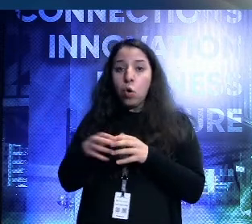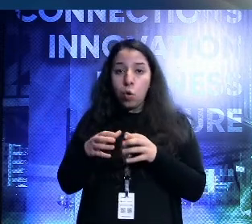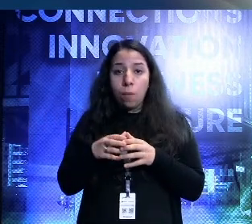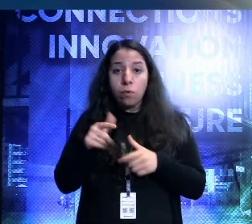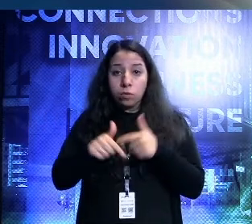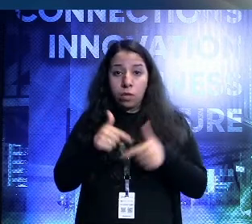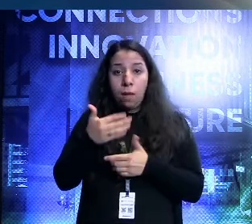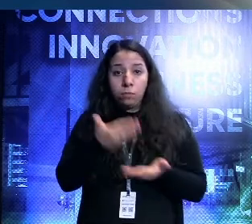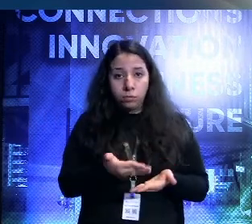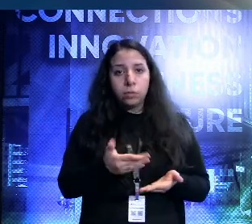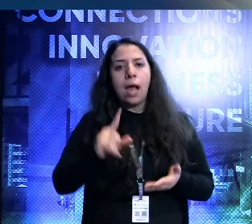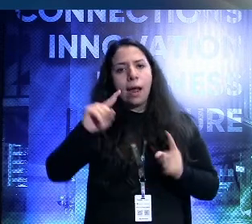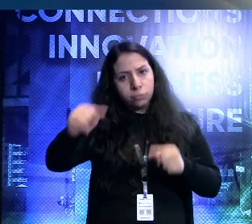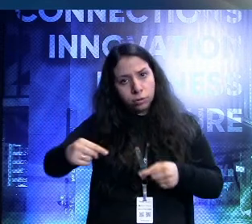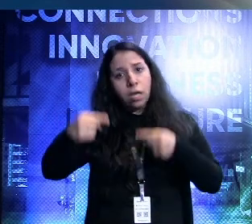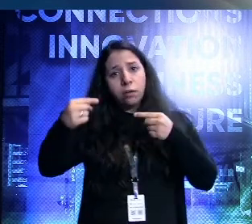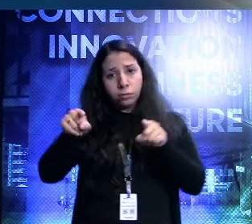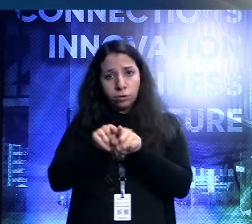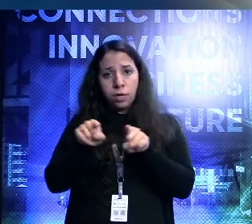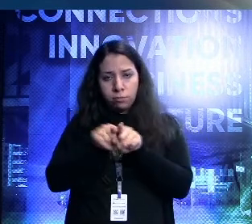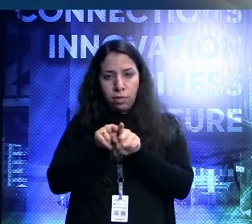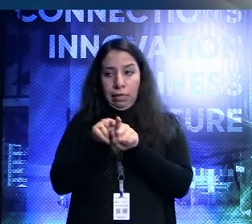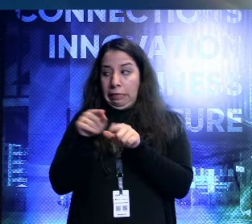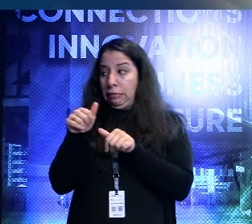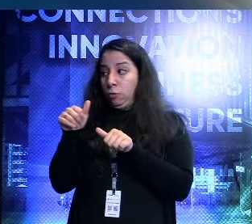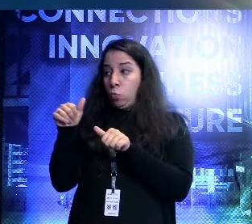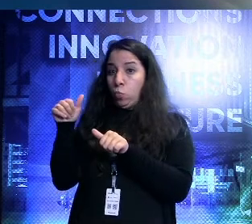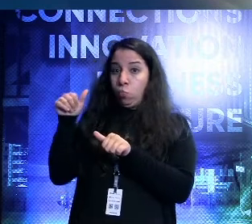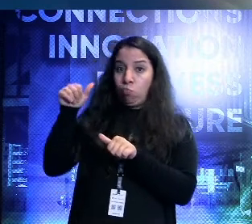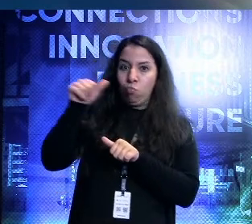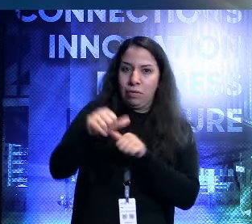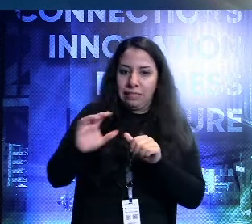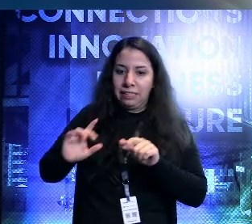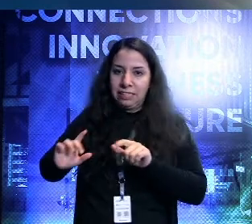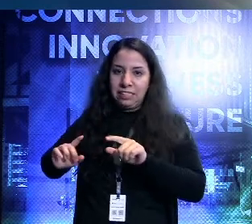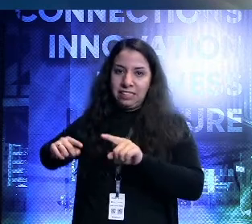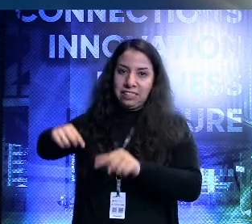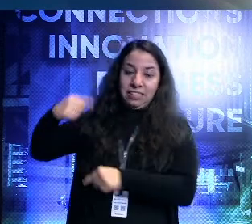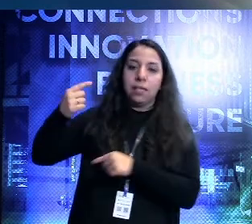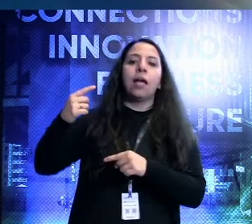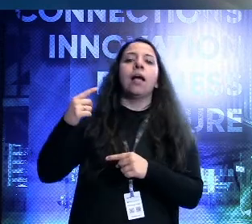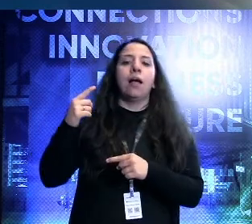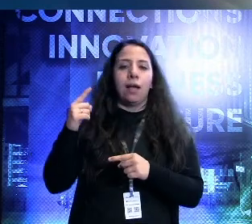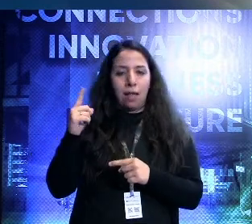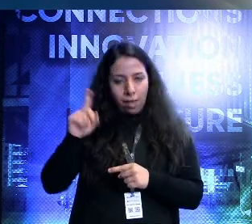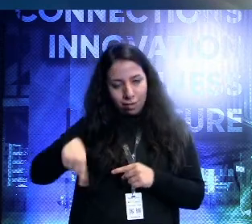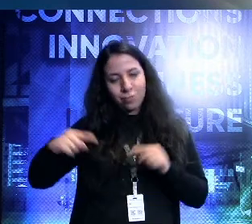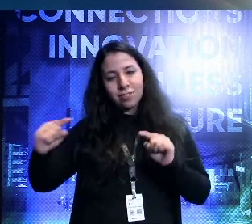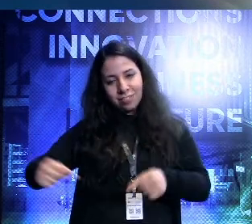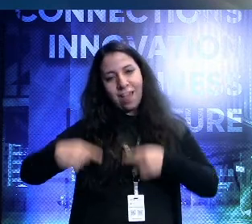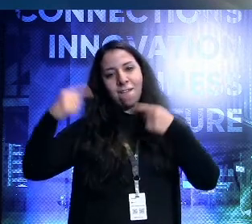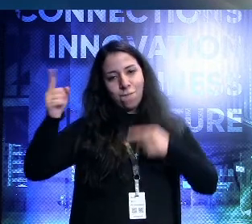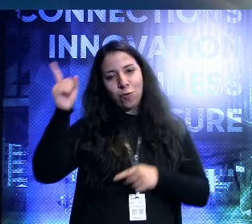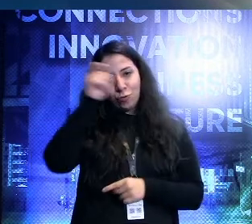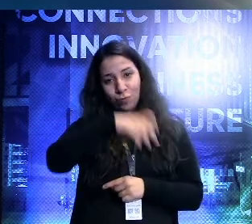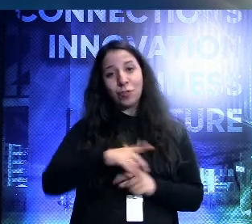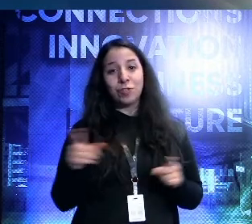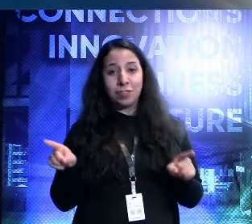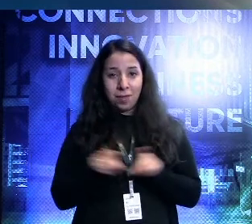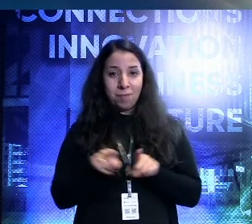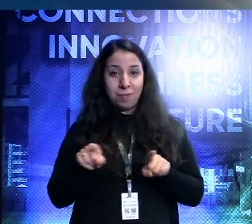mas ainda é um grande desafio mudar isso dentro do grupo como um todo, né? E tem um outro desafio aqui que